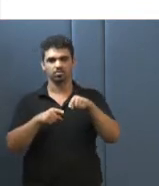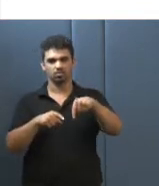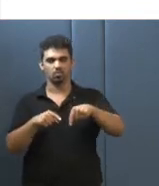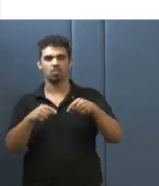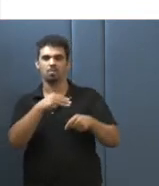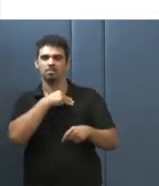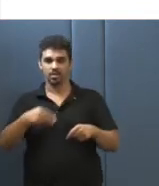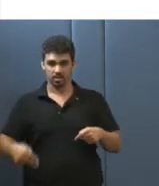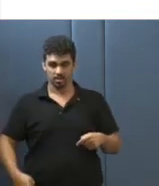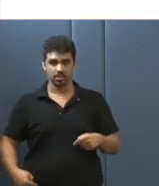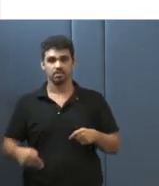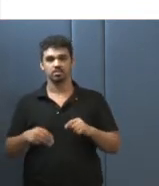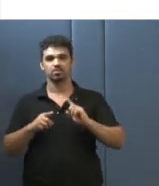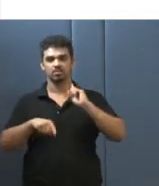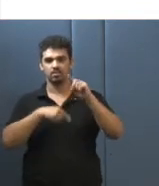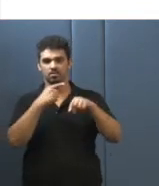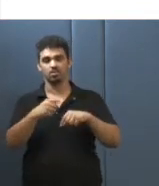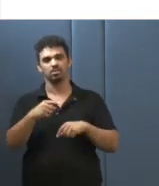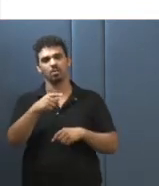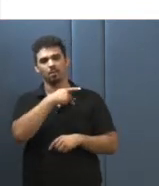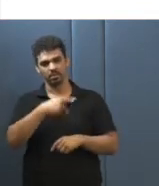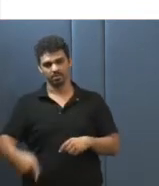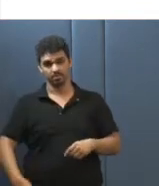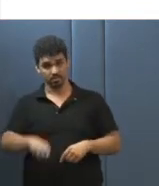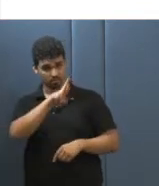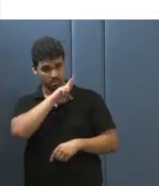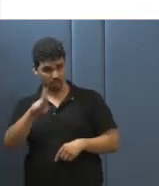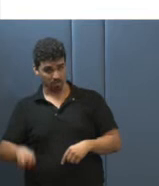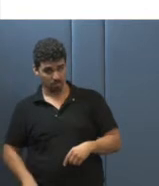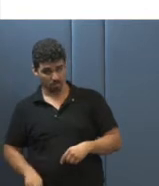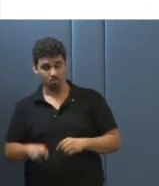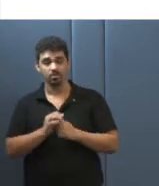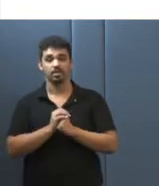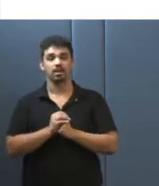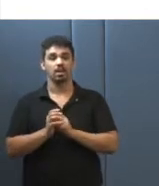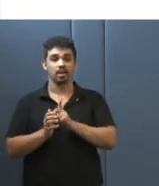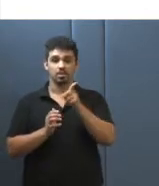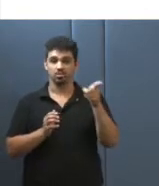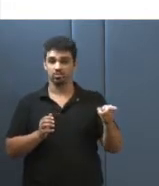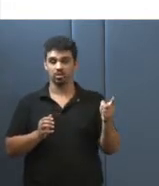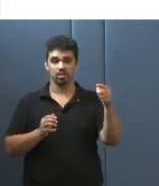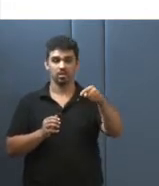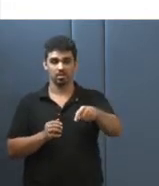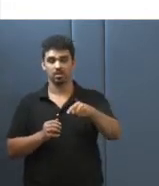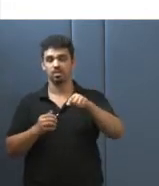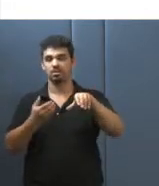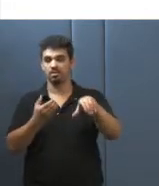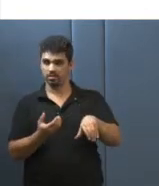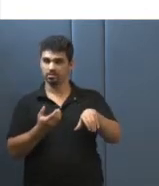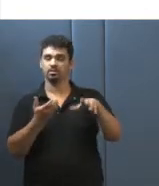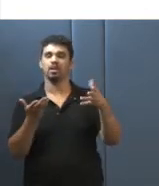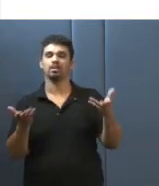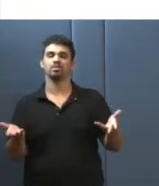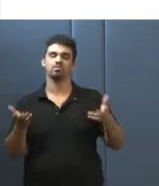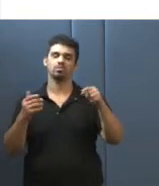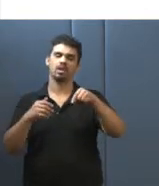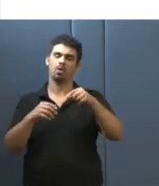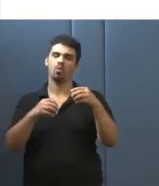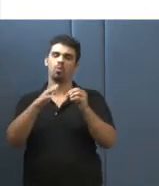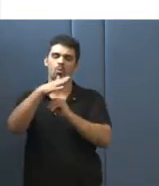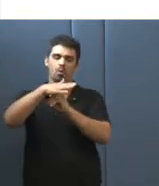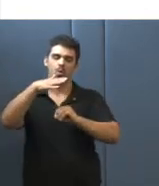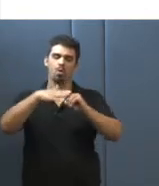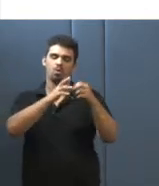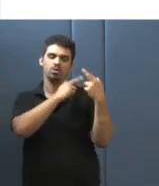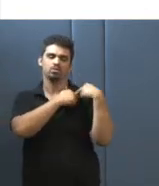da Presidência da República, de lá para a Comissão de Assuntos Econômicos e, por fim, Plenário do Senado, que é o órgão responsável